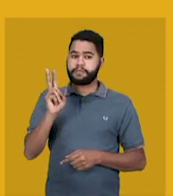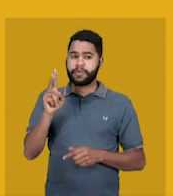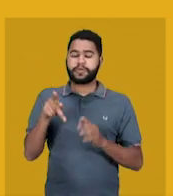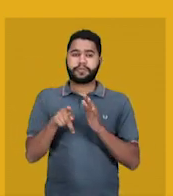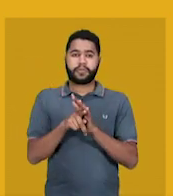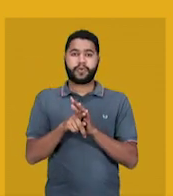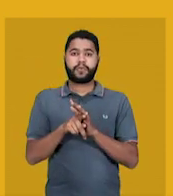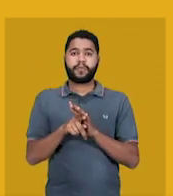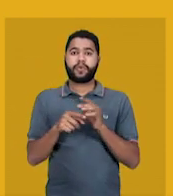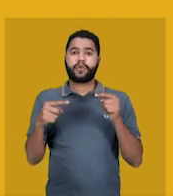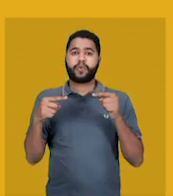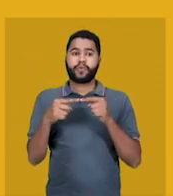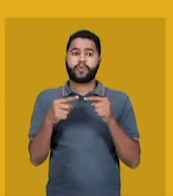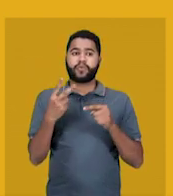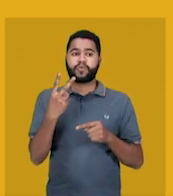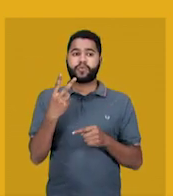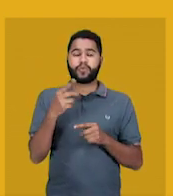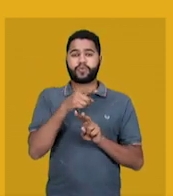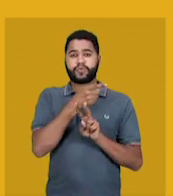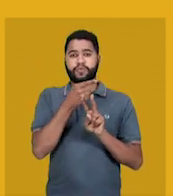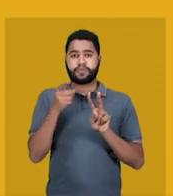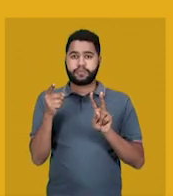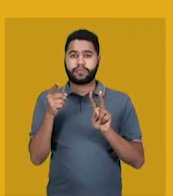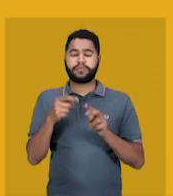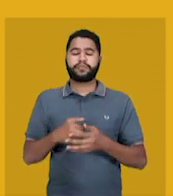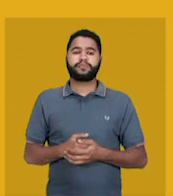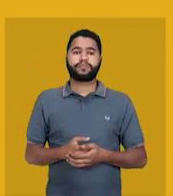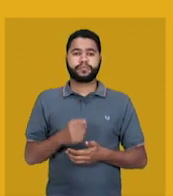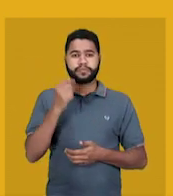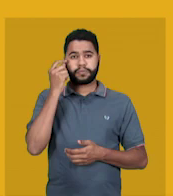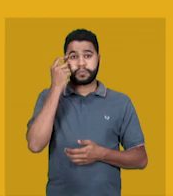medida em radiano equivale a 2 pi radianos